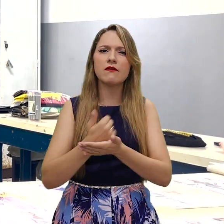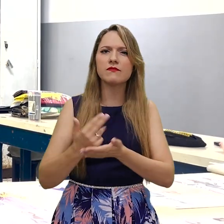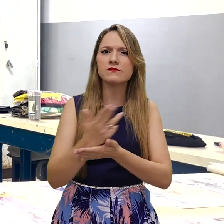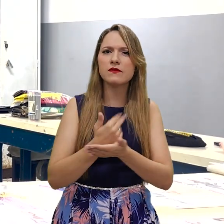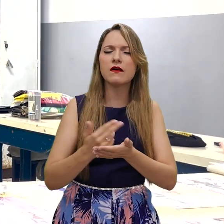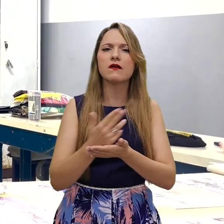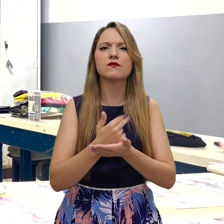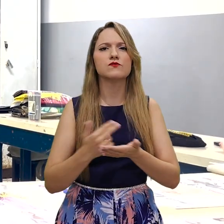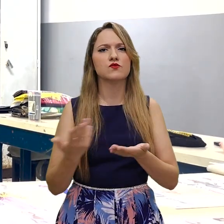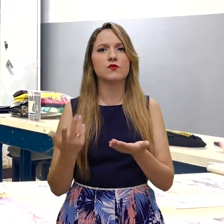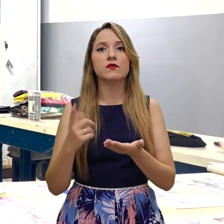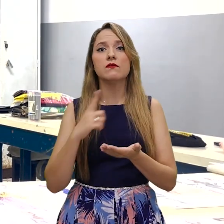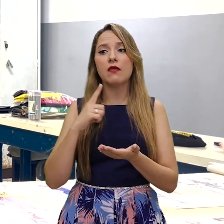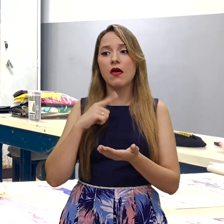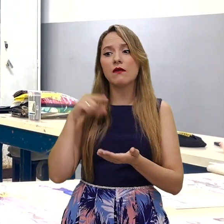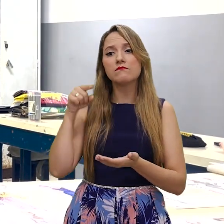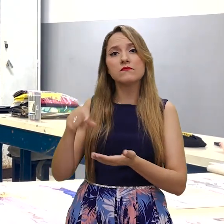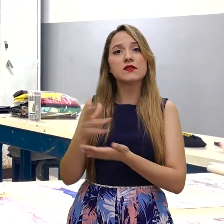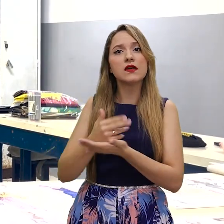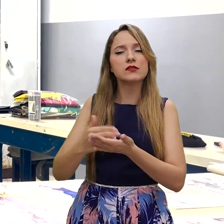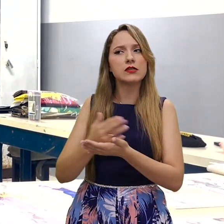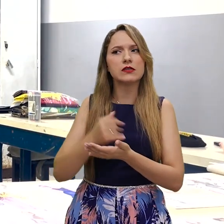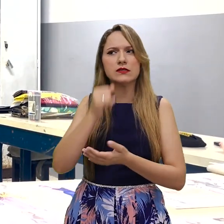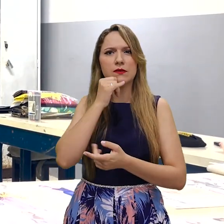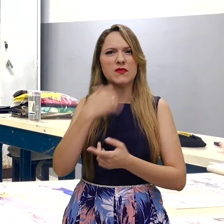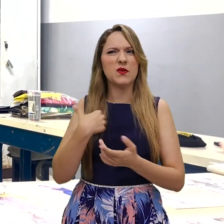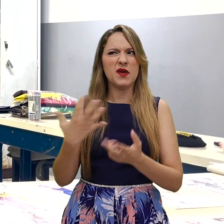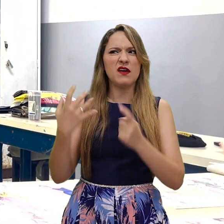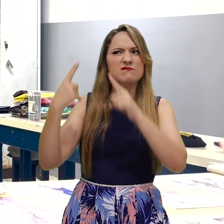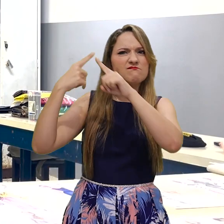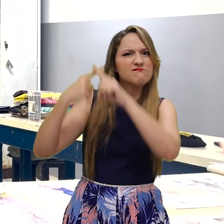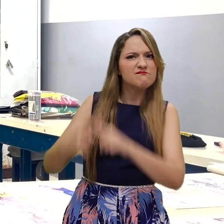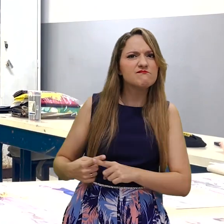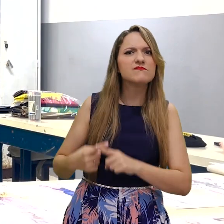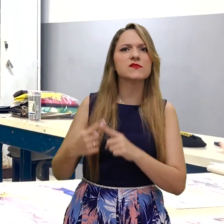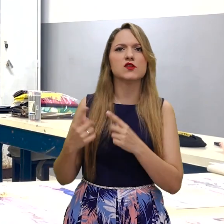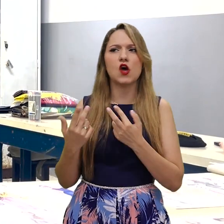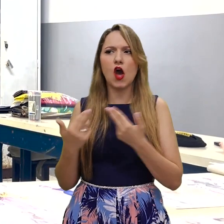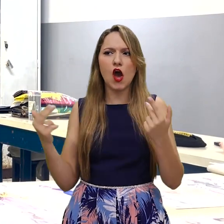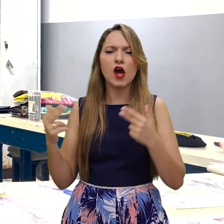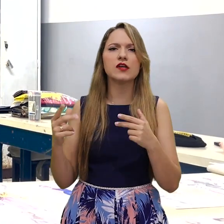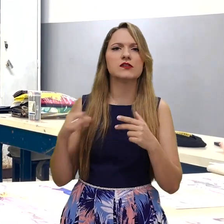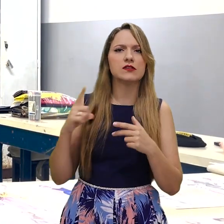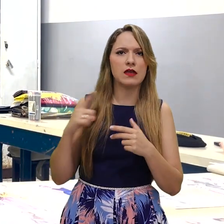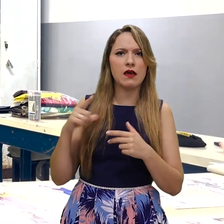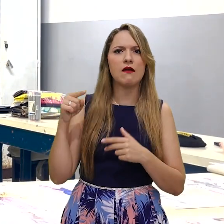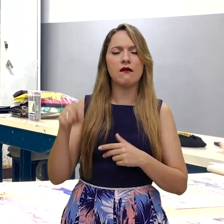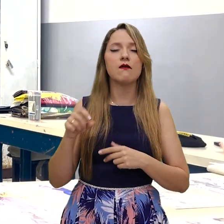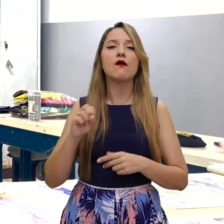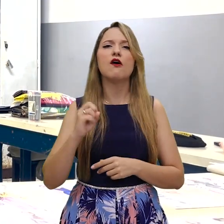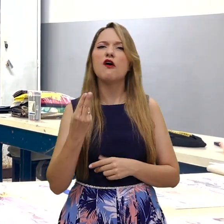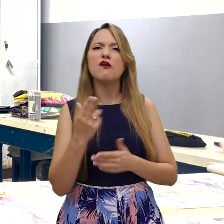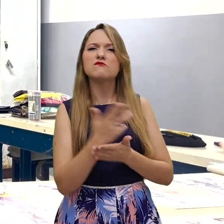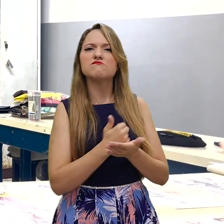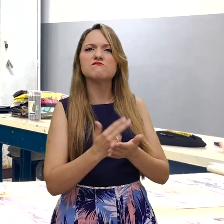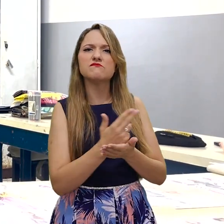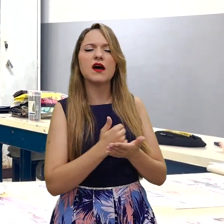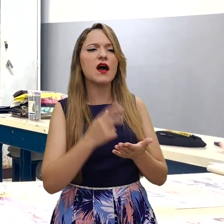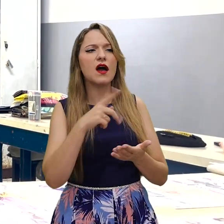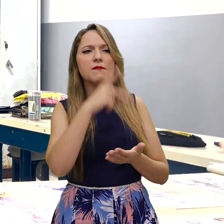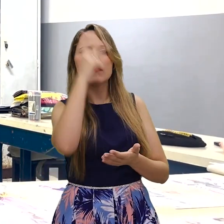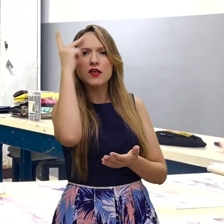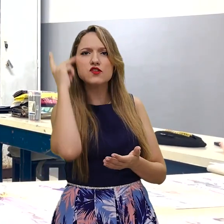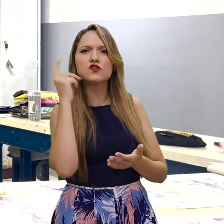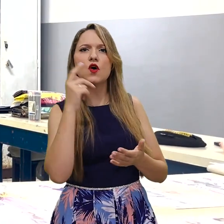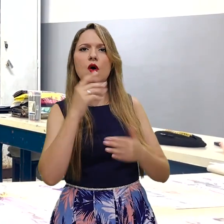de você criar para uma confecção, que aquele produto vai ser feito em série, e você criar para uma costureira fazer, que é o